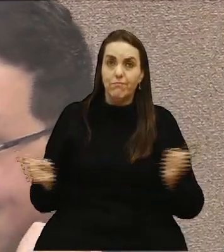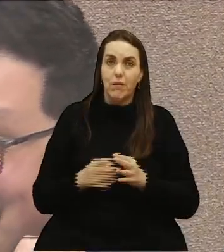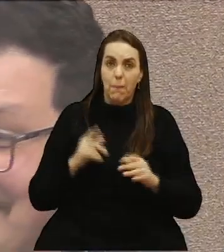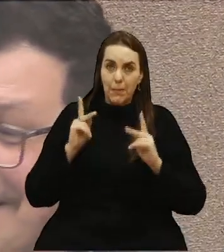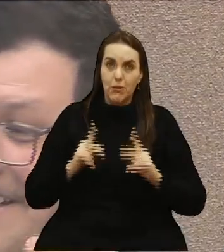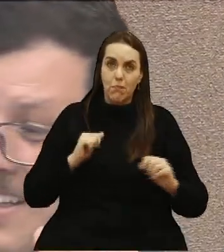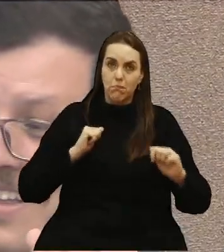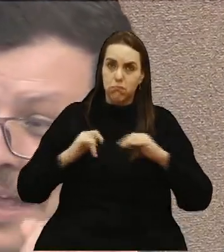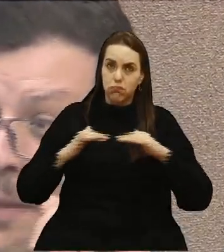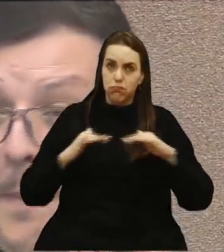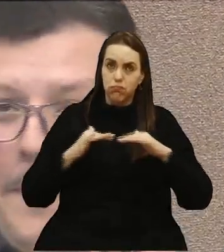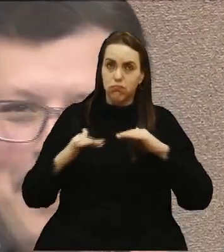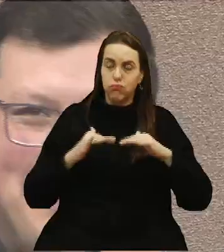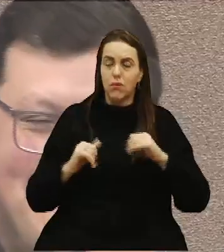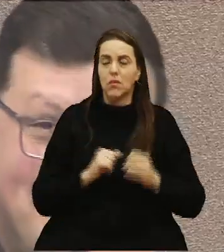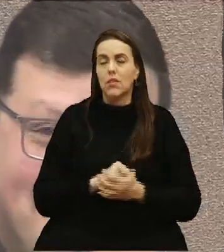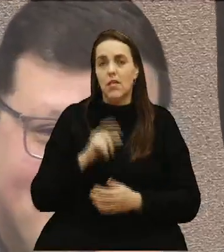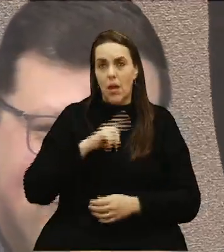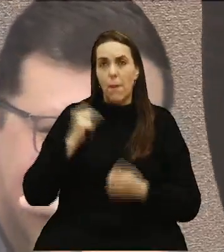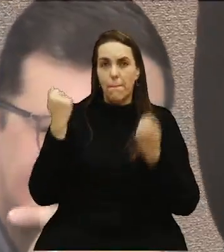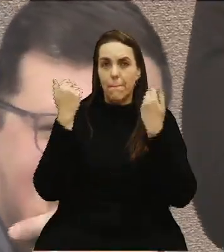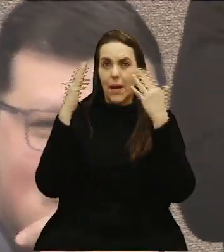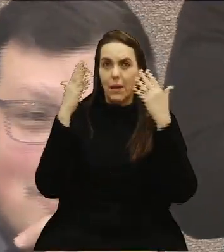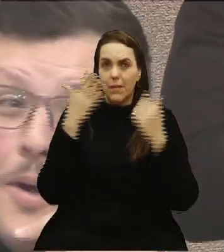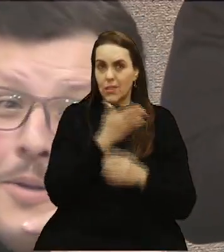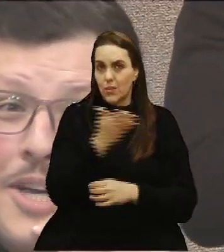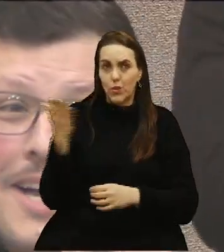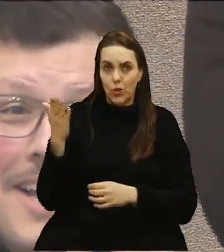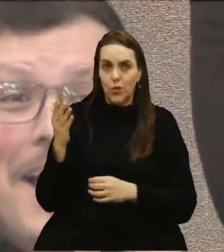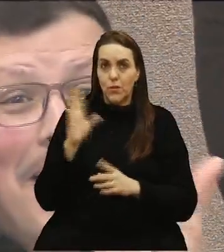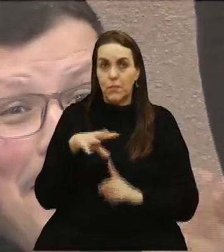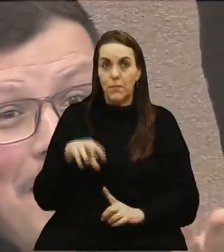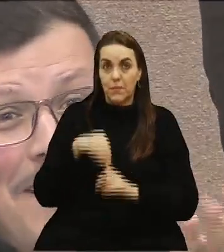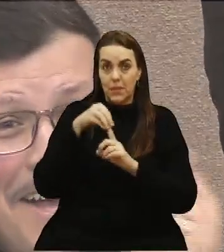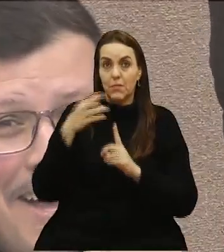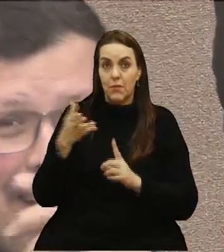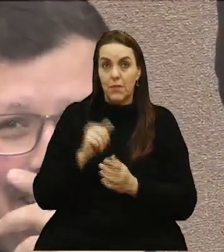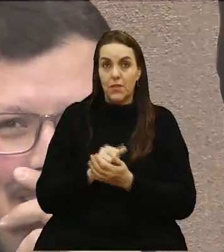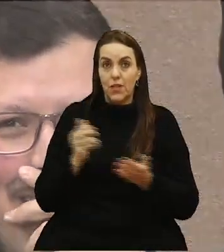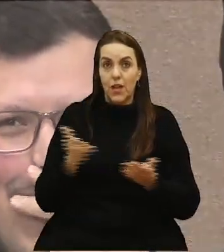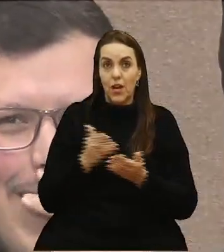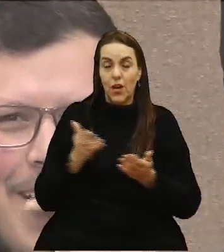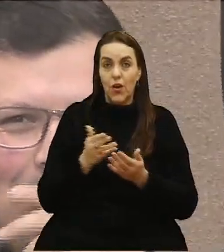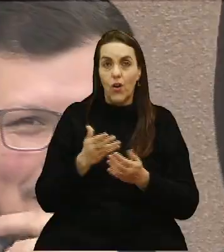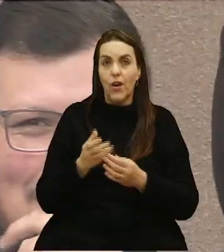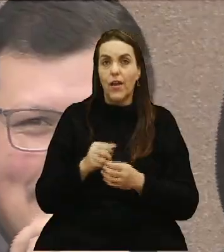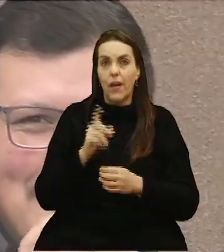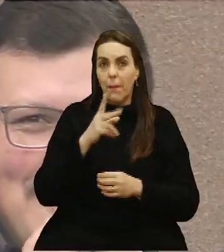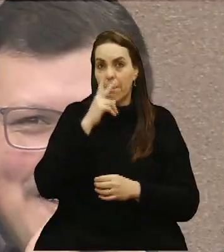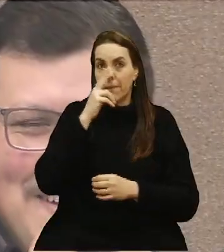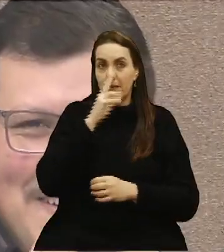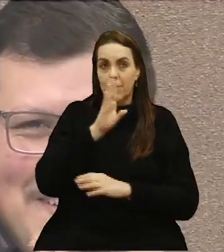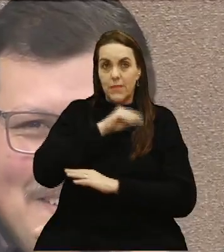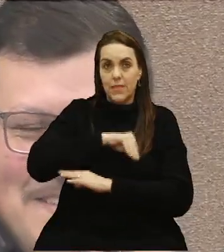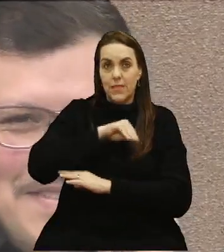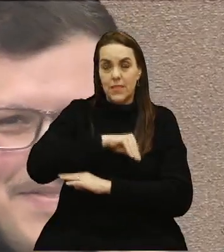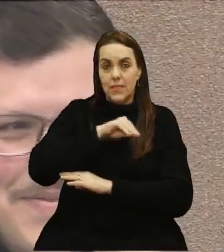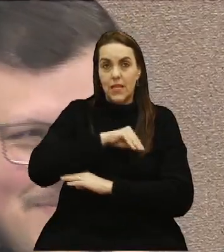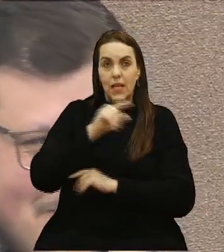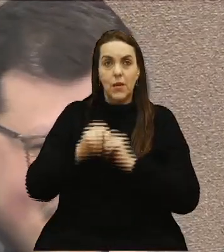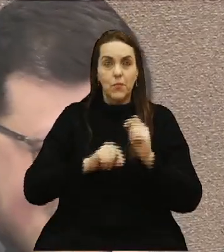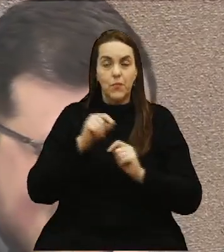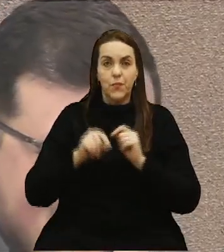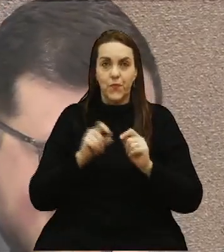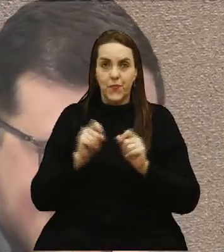mobilizar. E aqui eu parabenizo a todos, principalmente aqueles que agora irão receber a mesma remuneração por